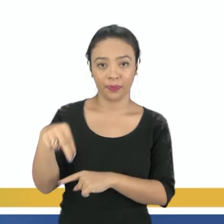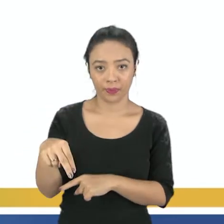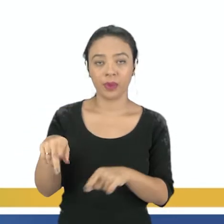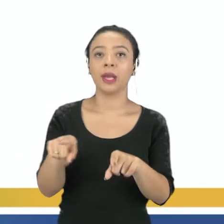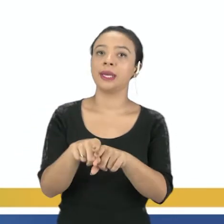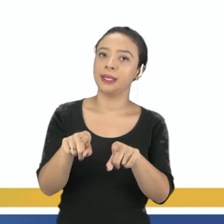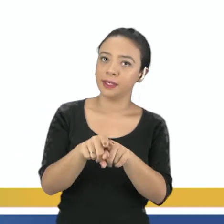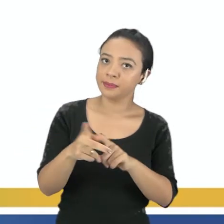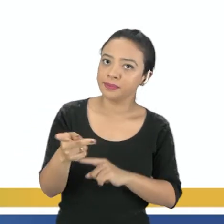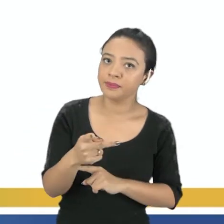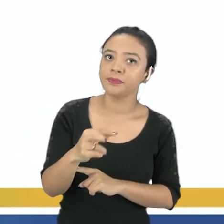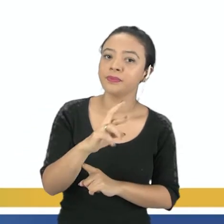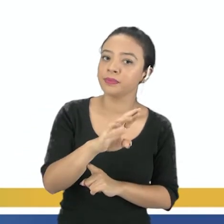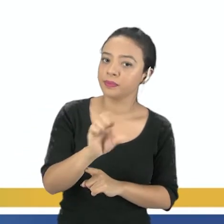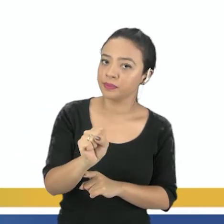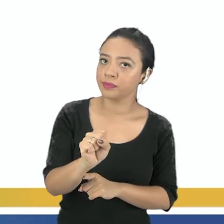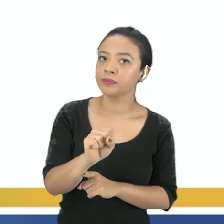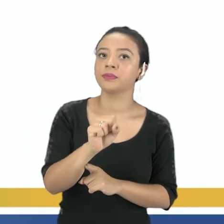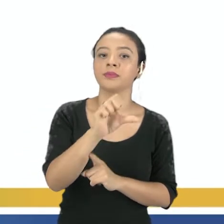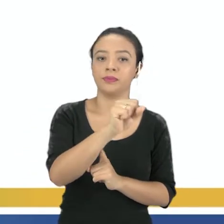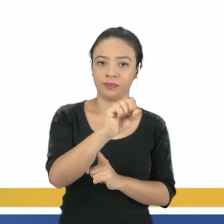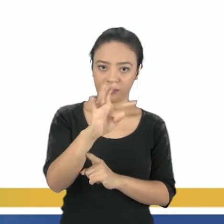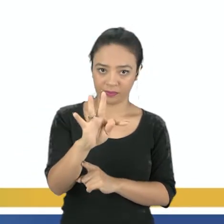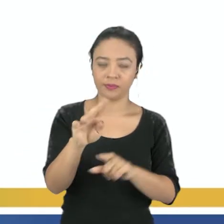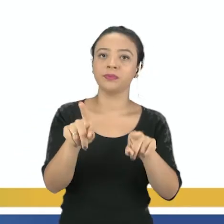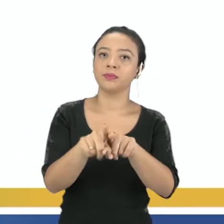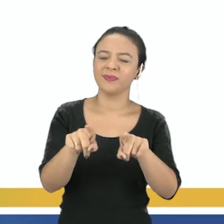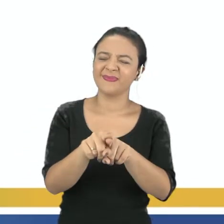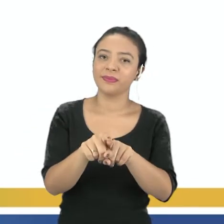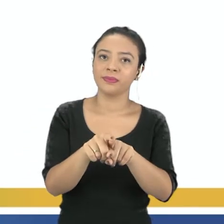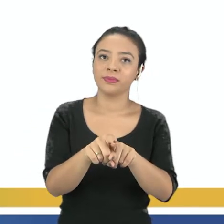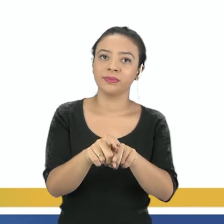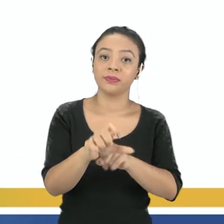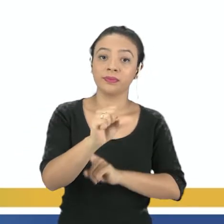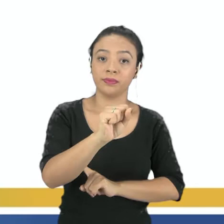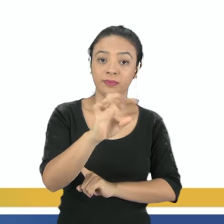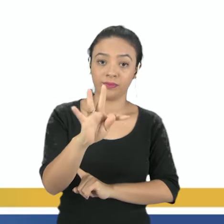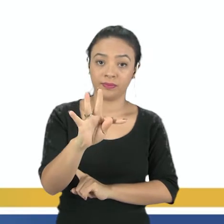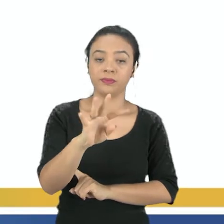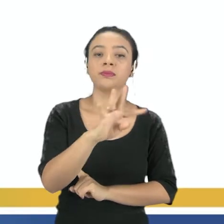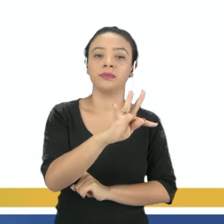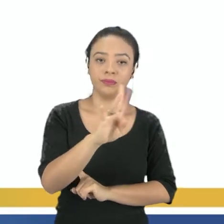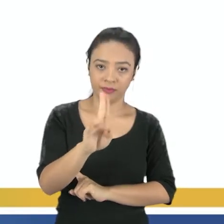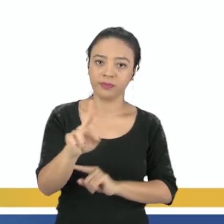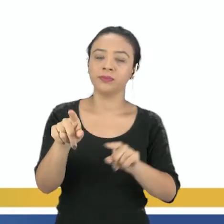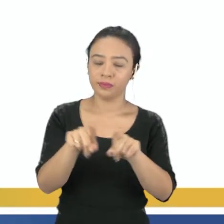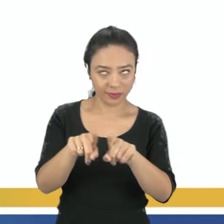os pares RS e ST, né? E ST e TU.